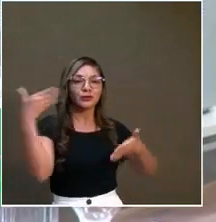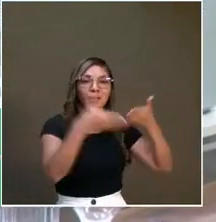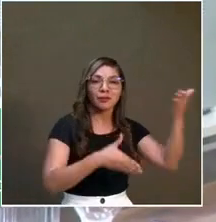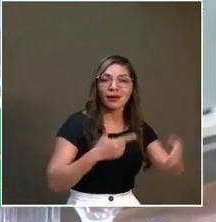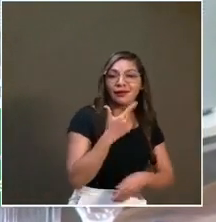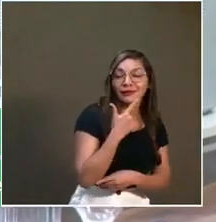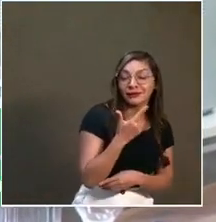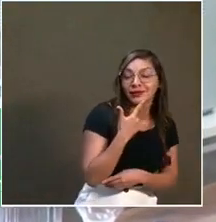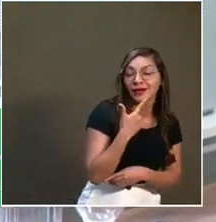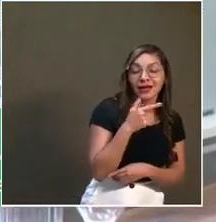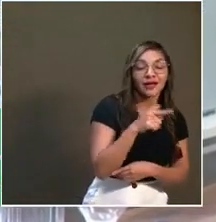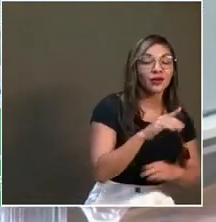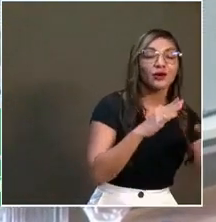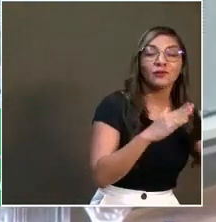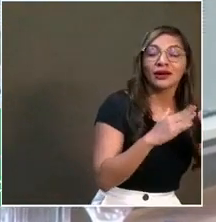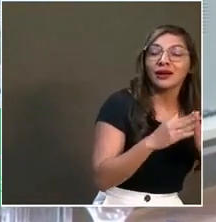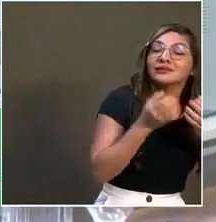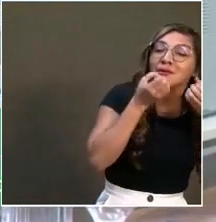data festiva.